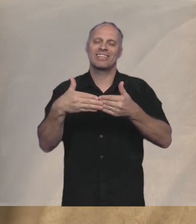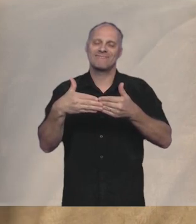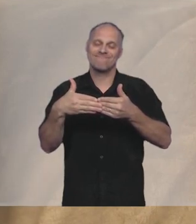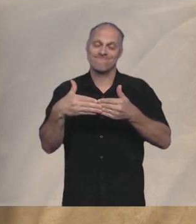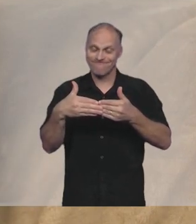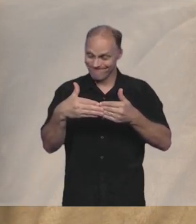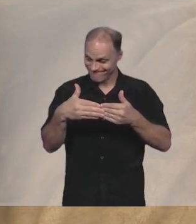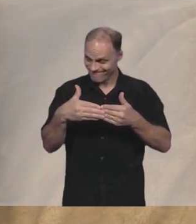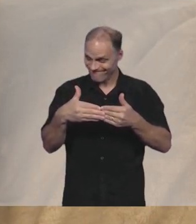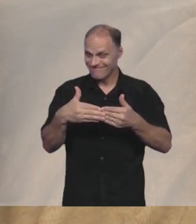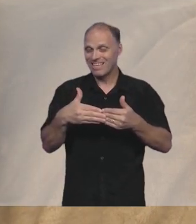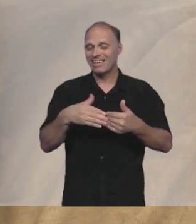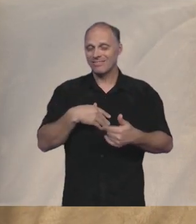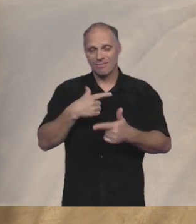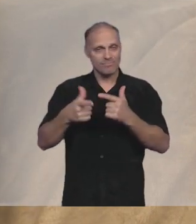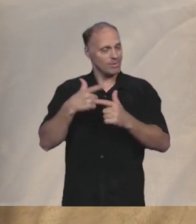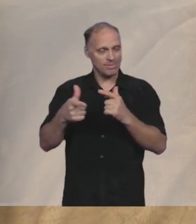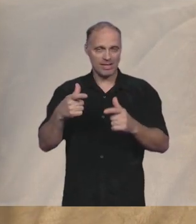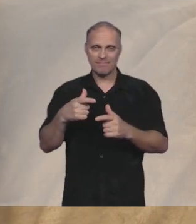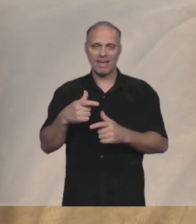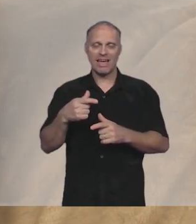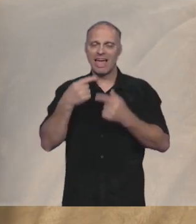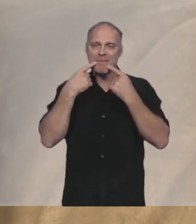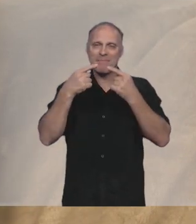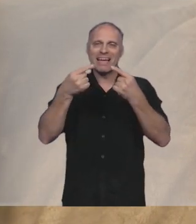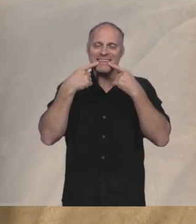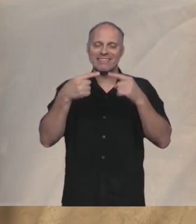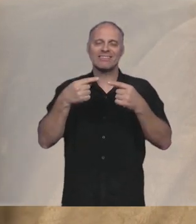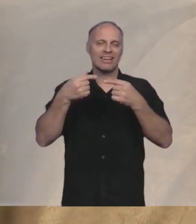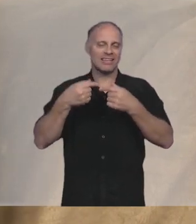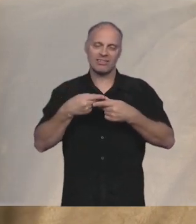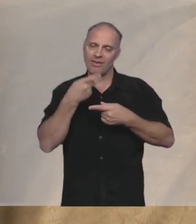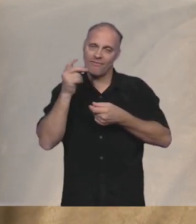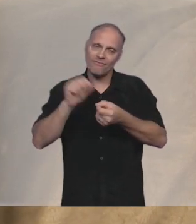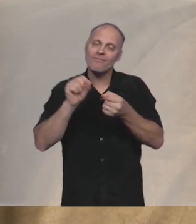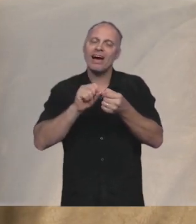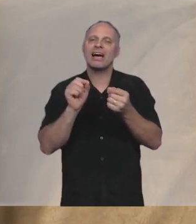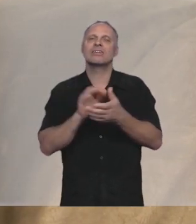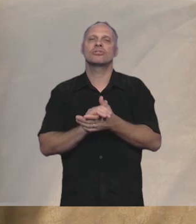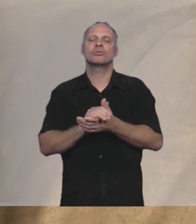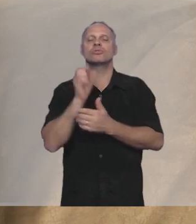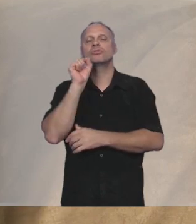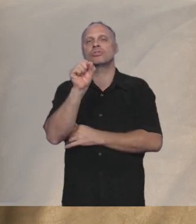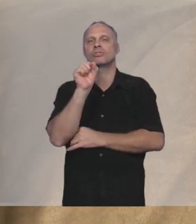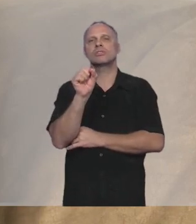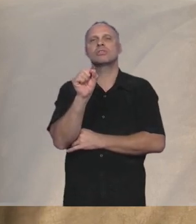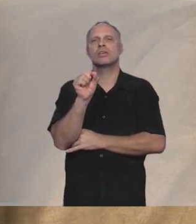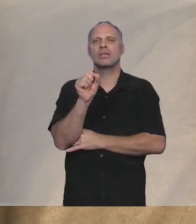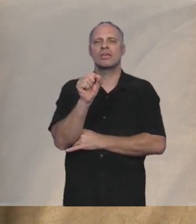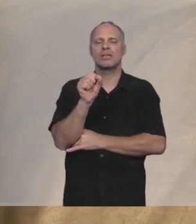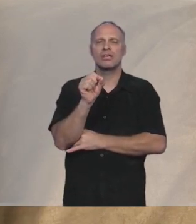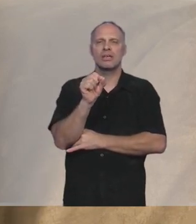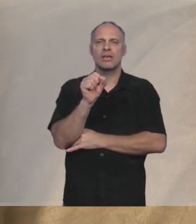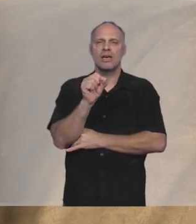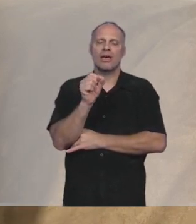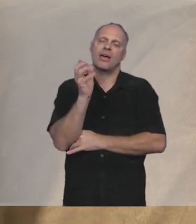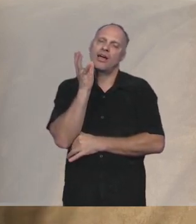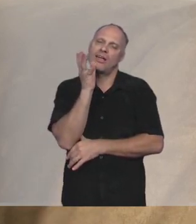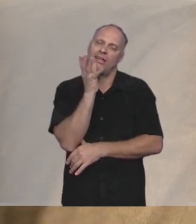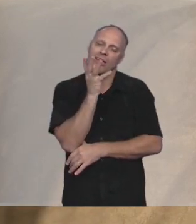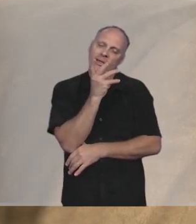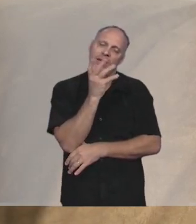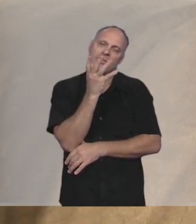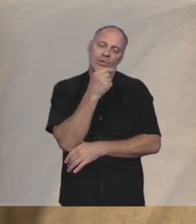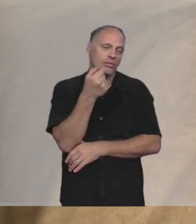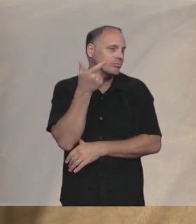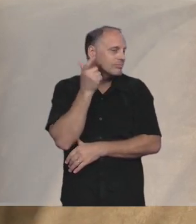fica de que é uma lentidão incompreensível, né? A cultura parece que não tem pressa